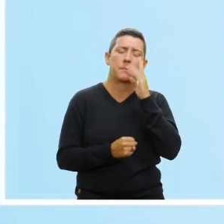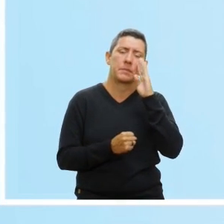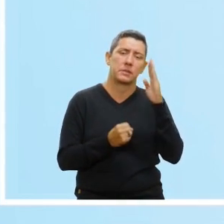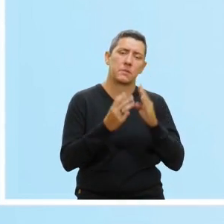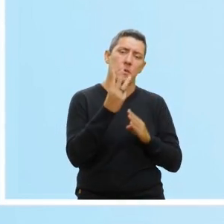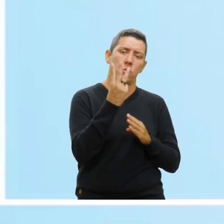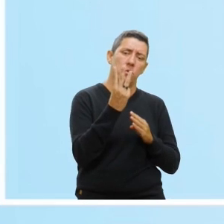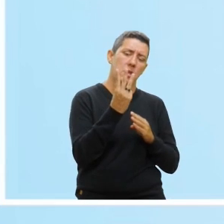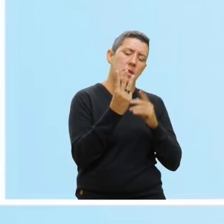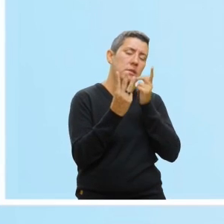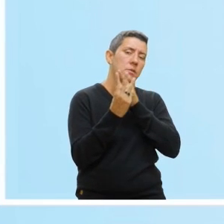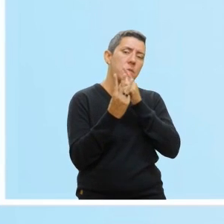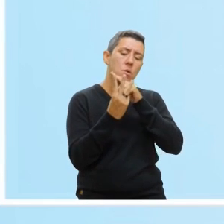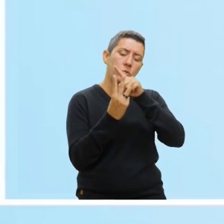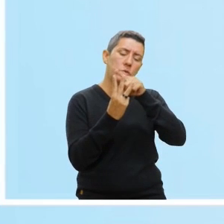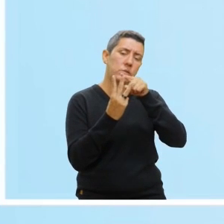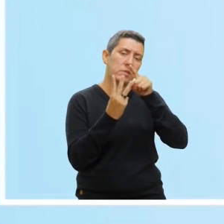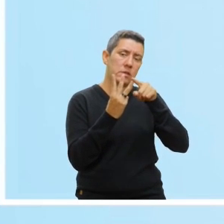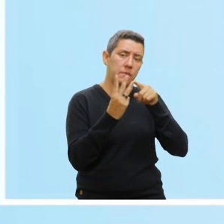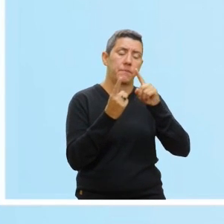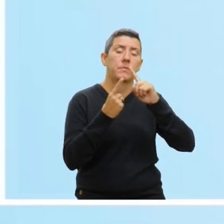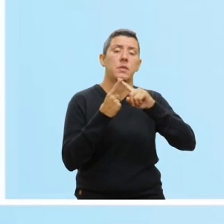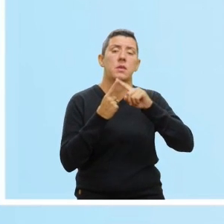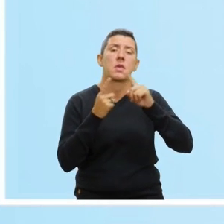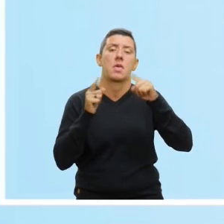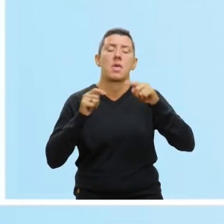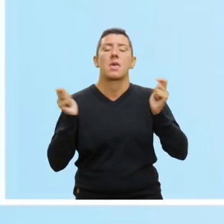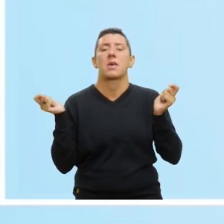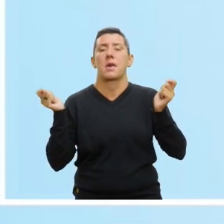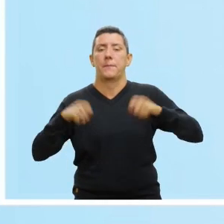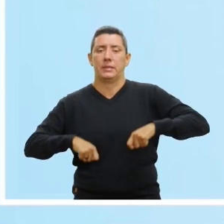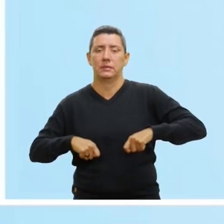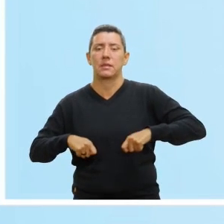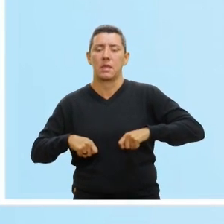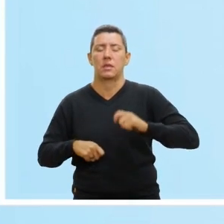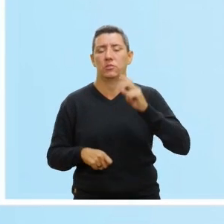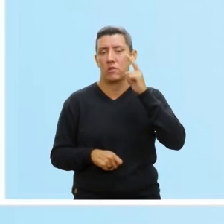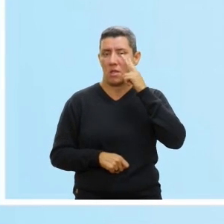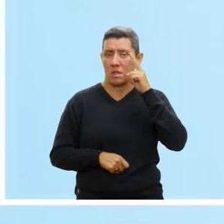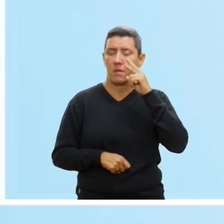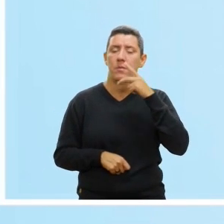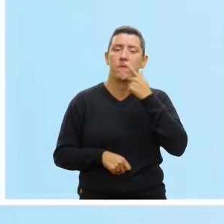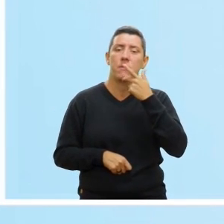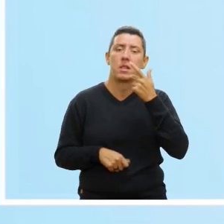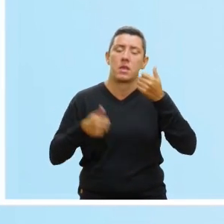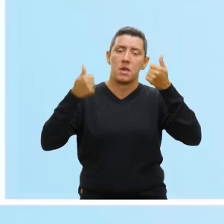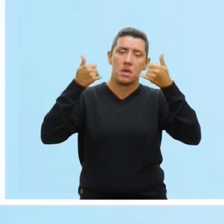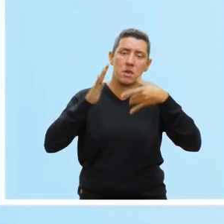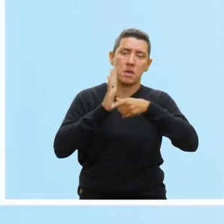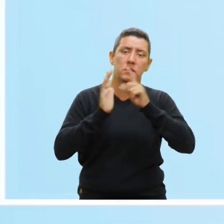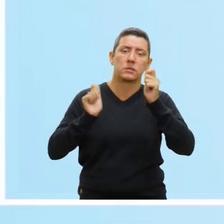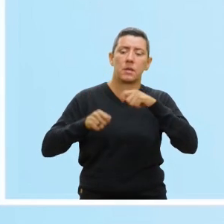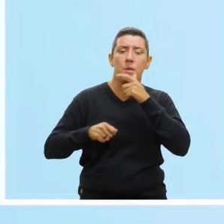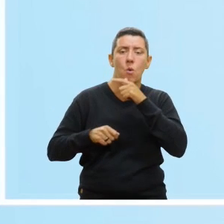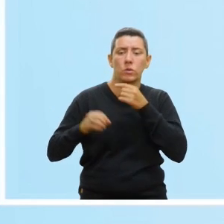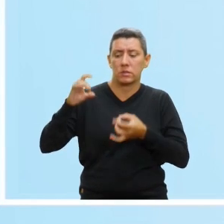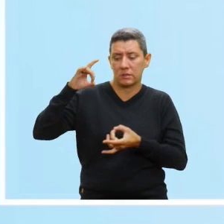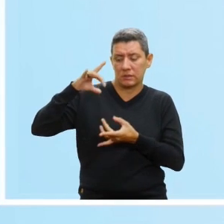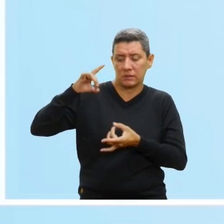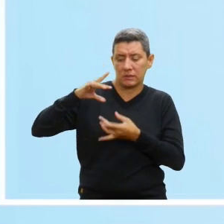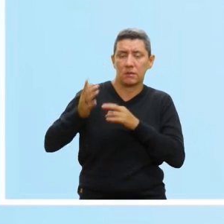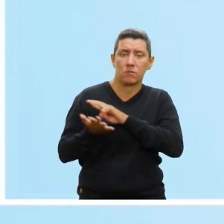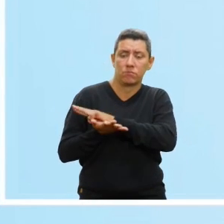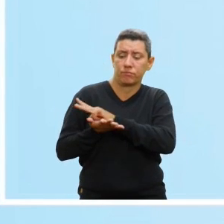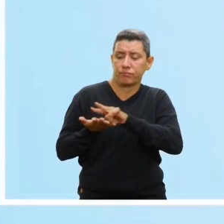comentar sobre a evolução de redes. Acho que o primeiro é capacidade. Eu comentei que você consegue colocar lá muitos sinais dentro da fibra ótica. Agora,